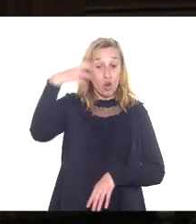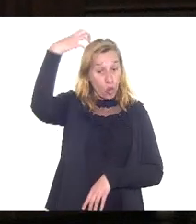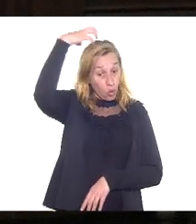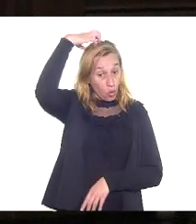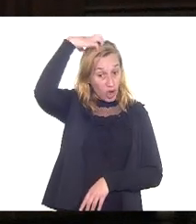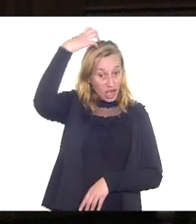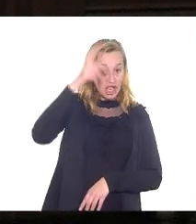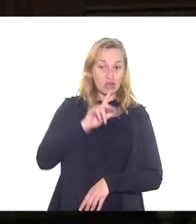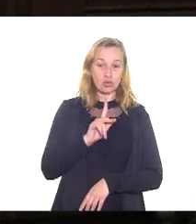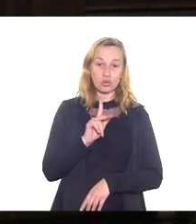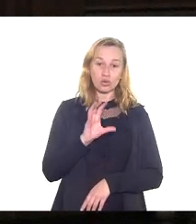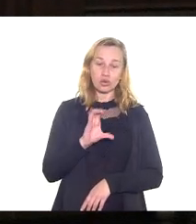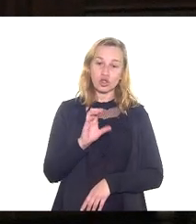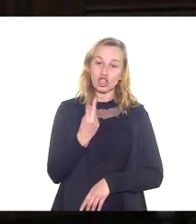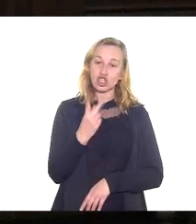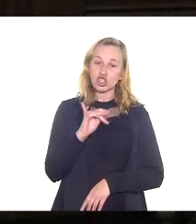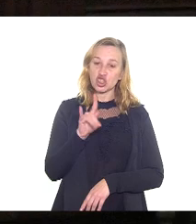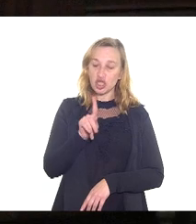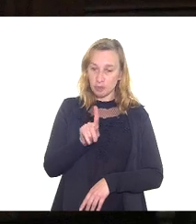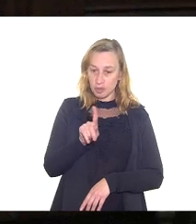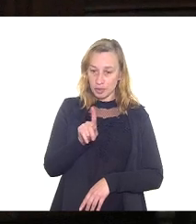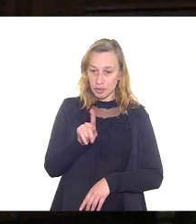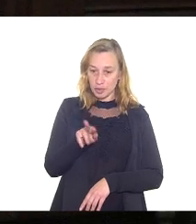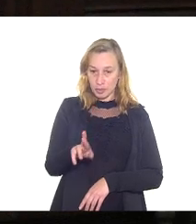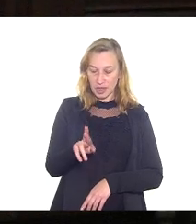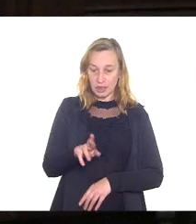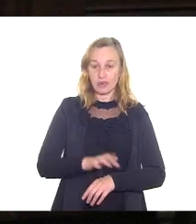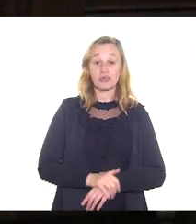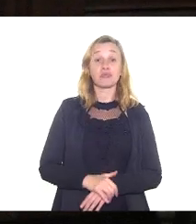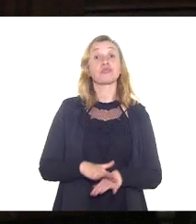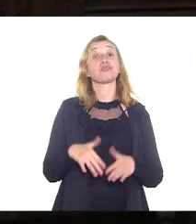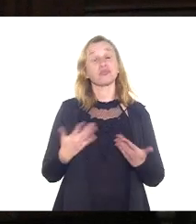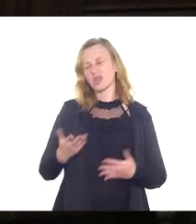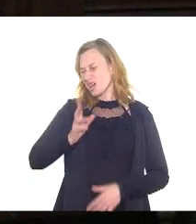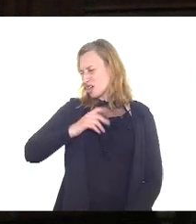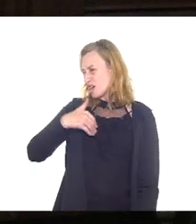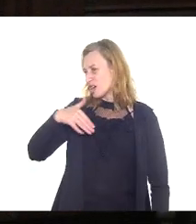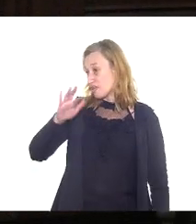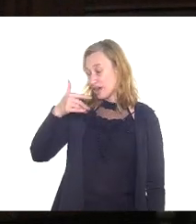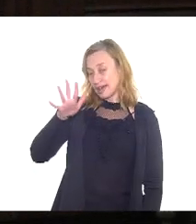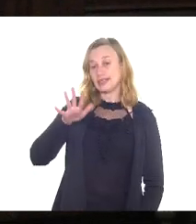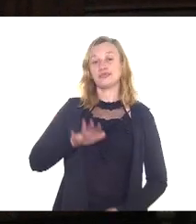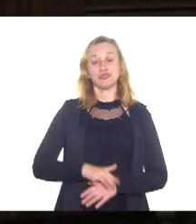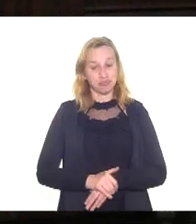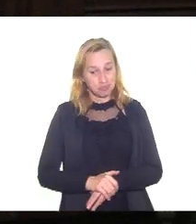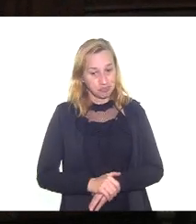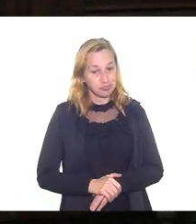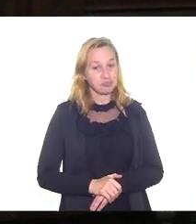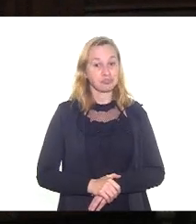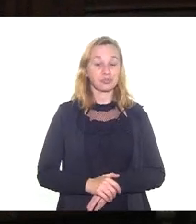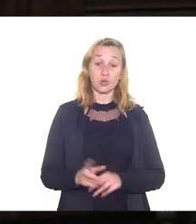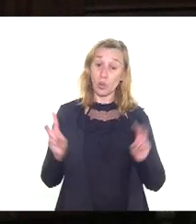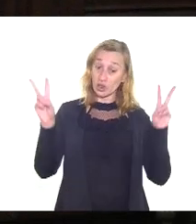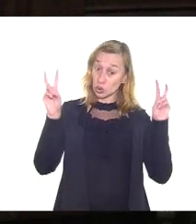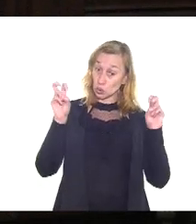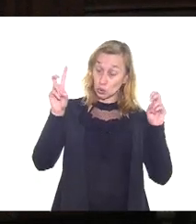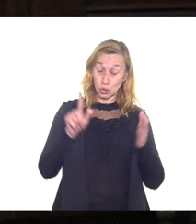em referência ao esquema de fraude. Bom, e por aí vai a matéria.